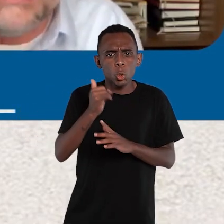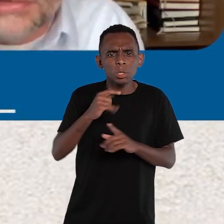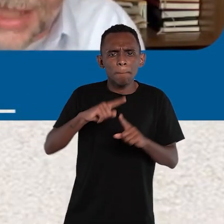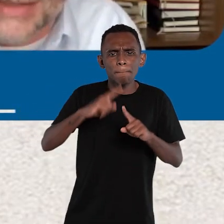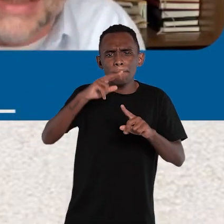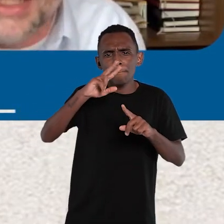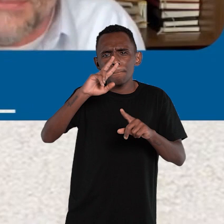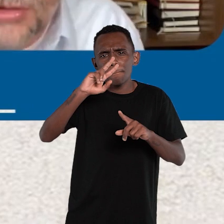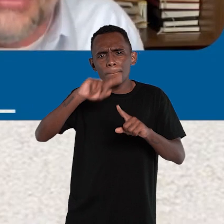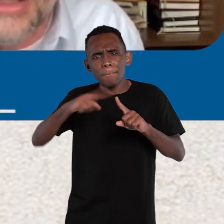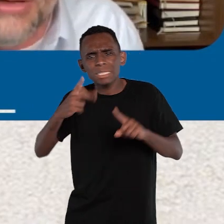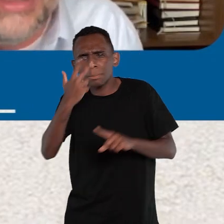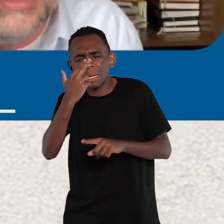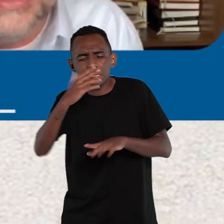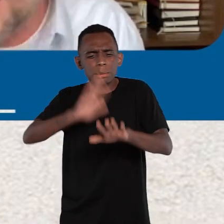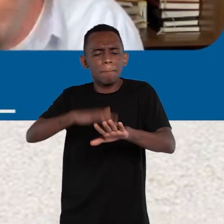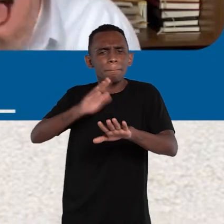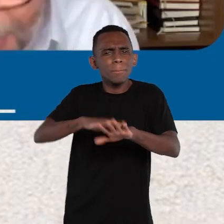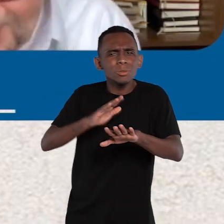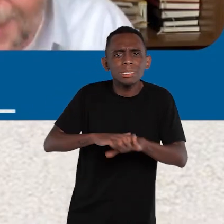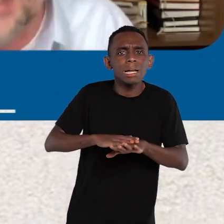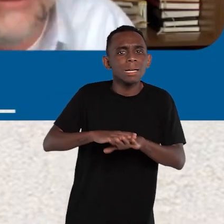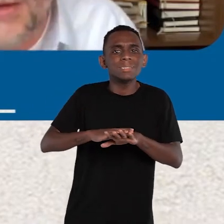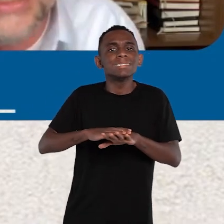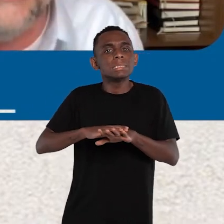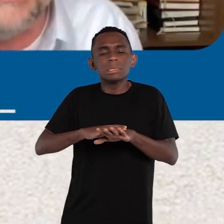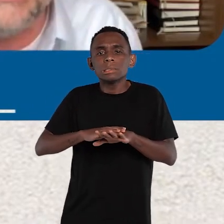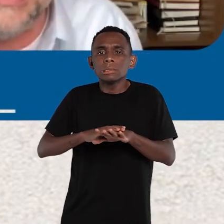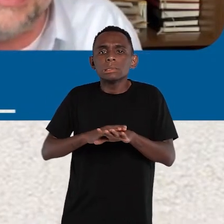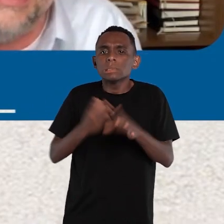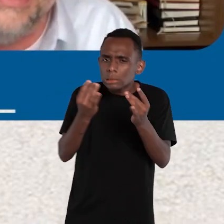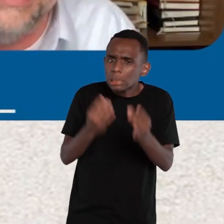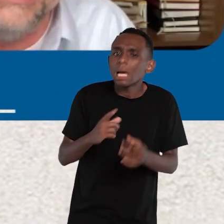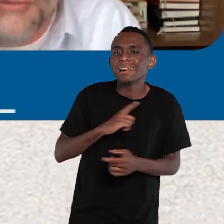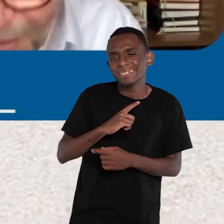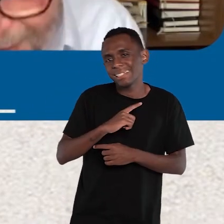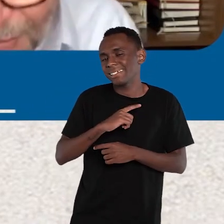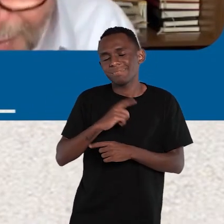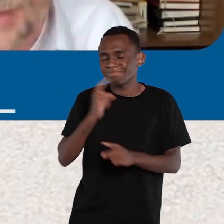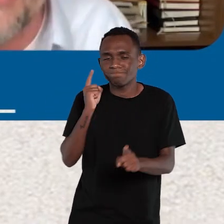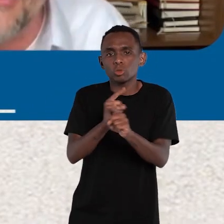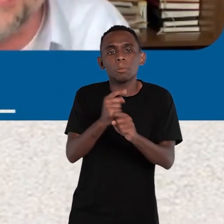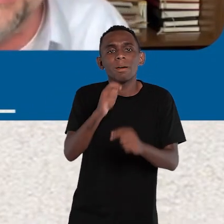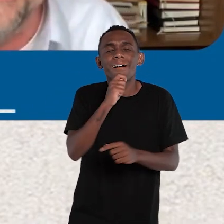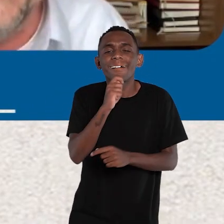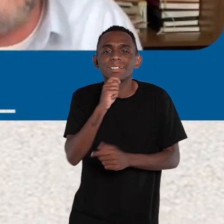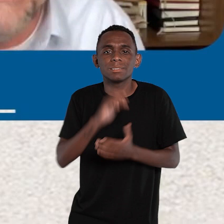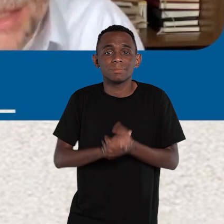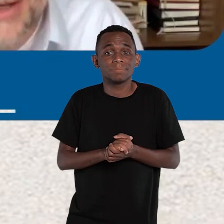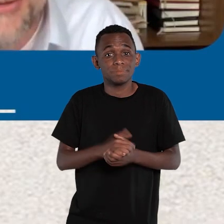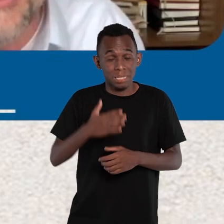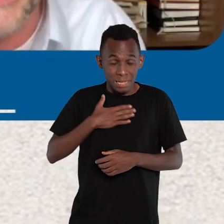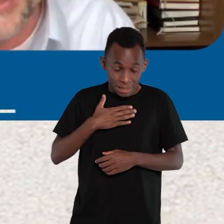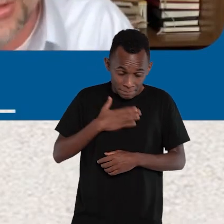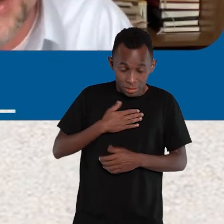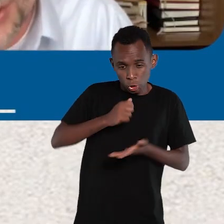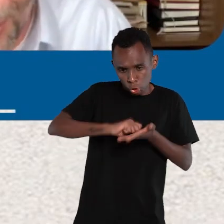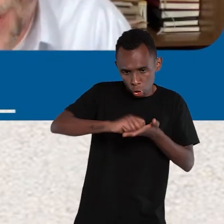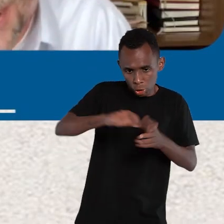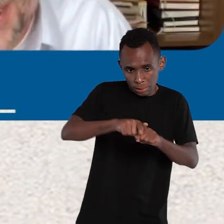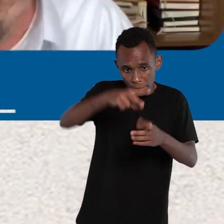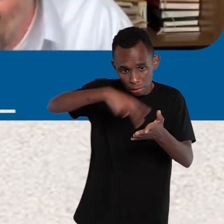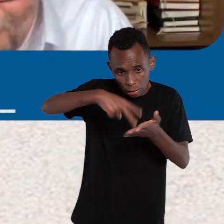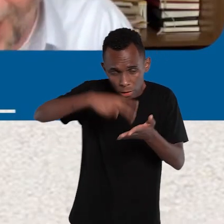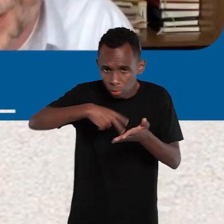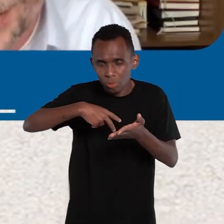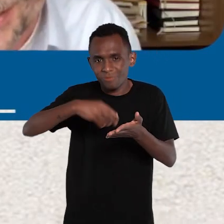tem uma coisa por trás dele que é muito maior e que não está definitivamente aqui. Talvez não faça falta. A mim, como escritor,